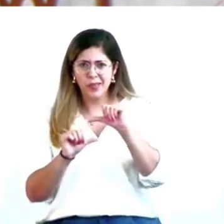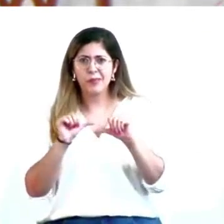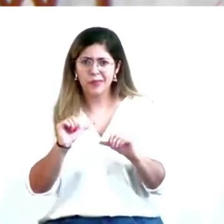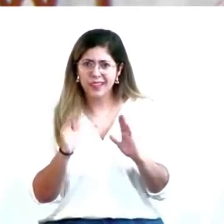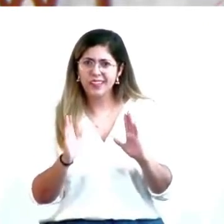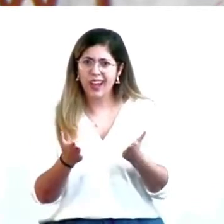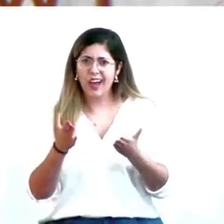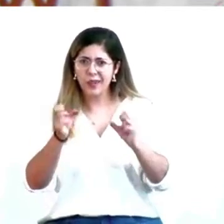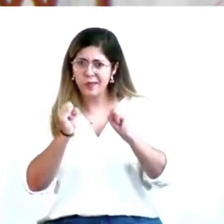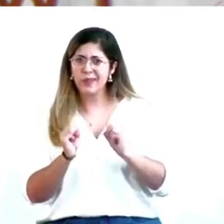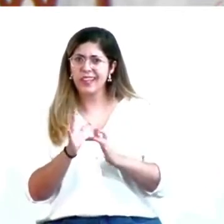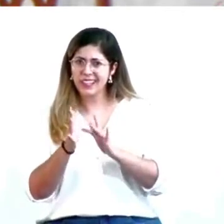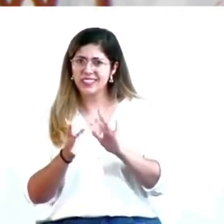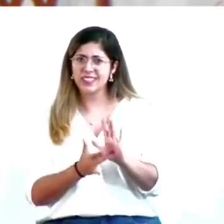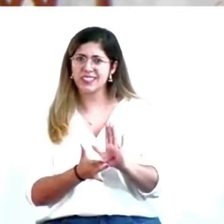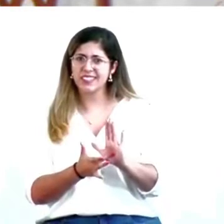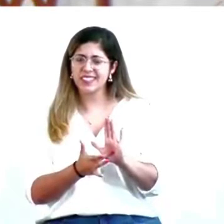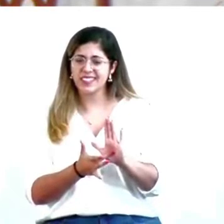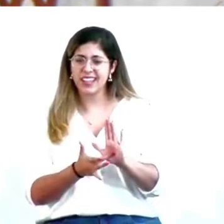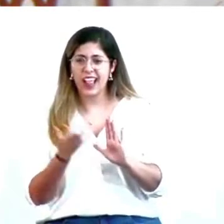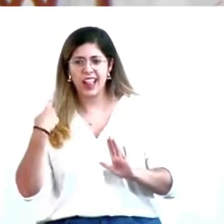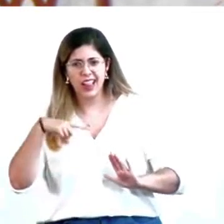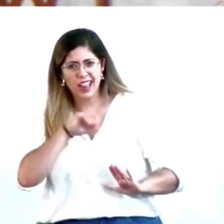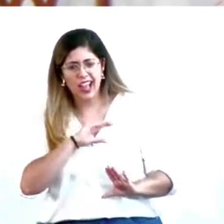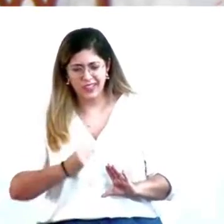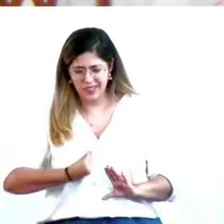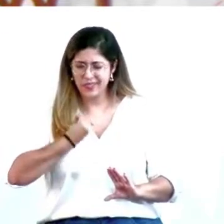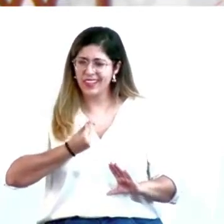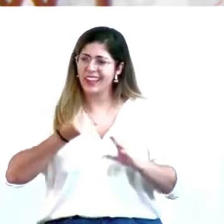Cordeiro. É assim que nós devemos viver.